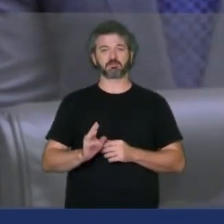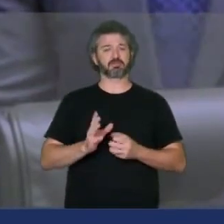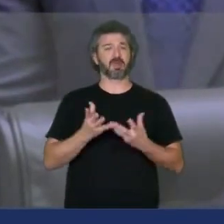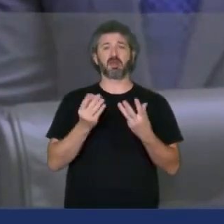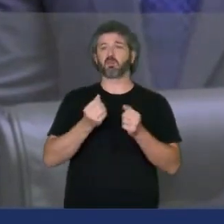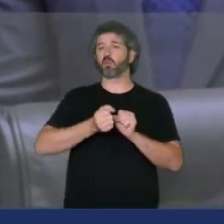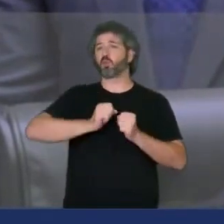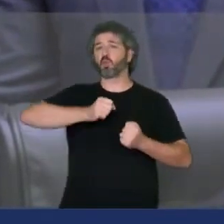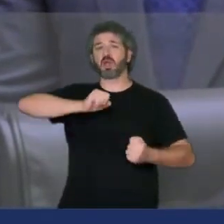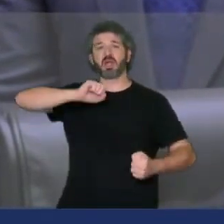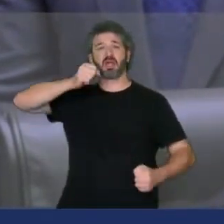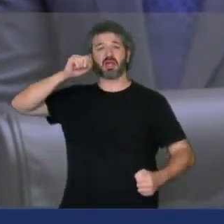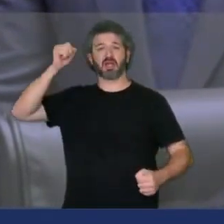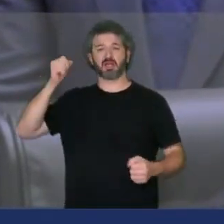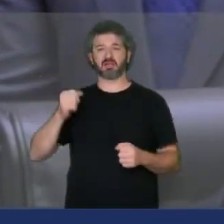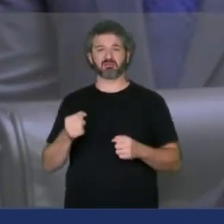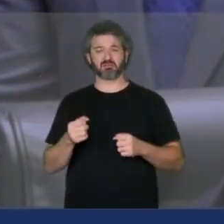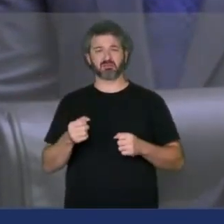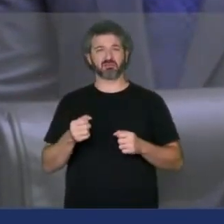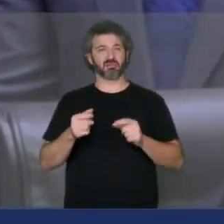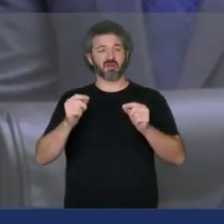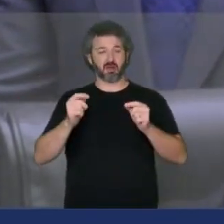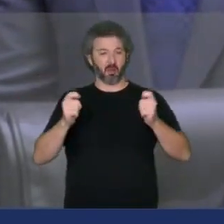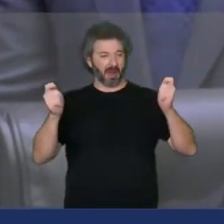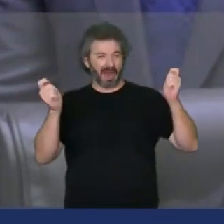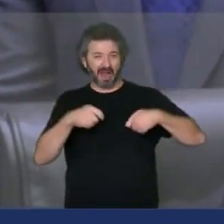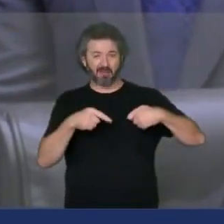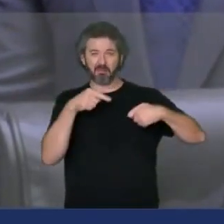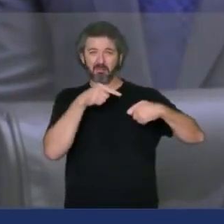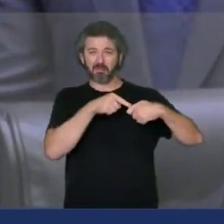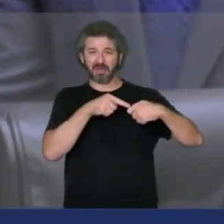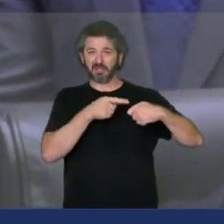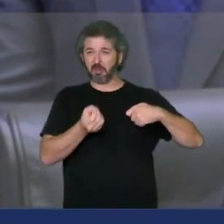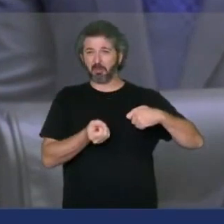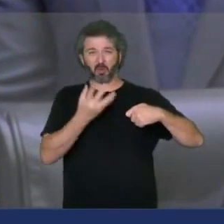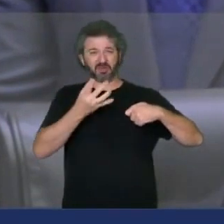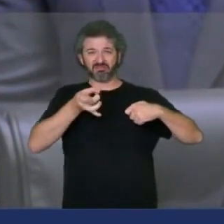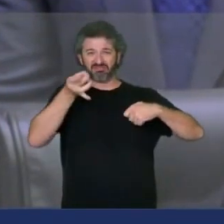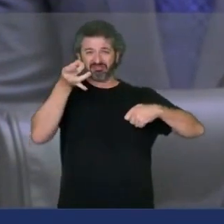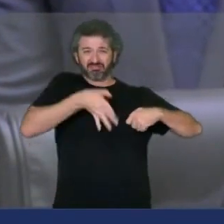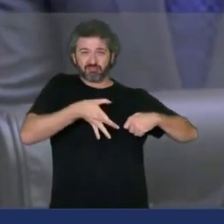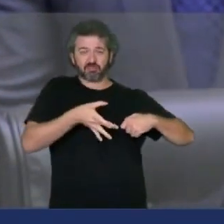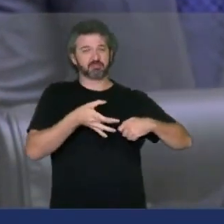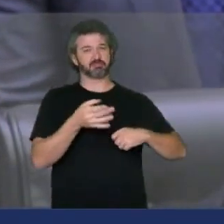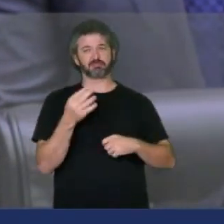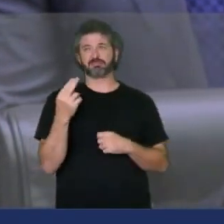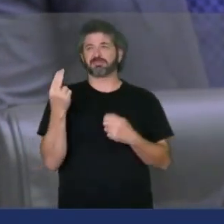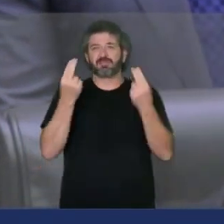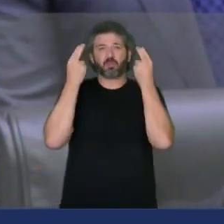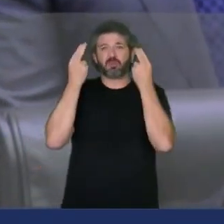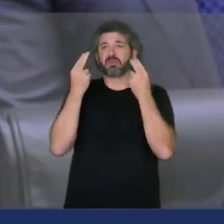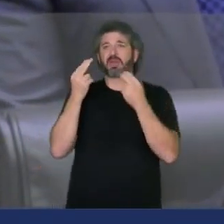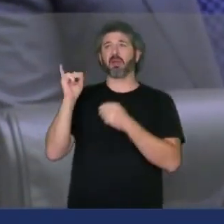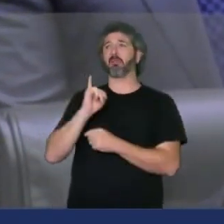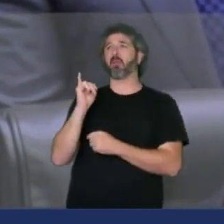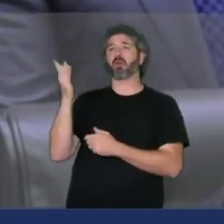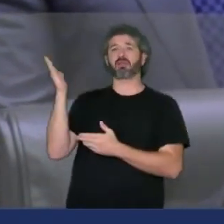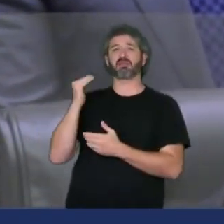para renunciar a seu potencial produtivo não faz sentido importar combustíveis